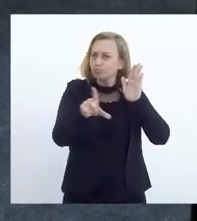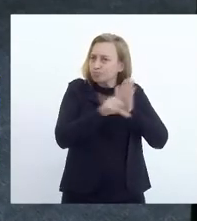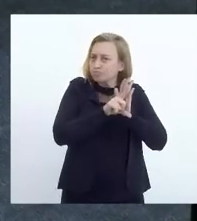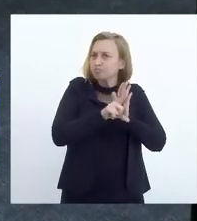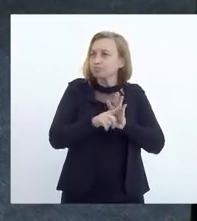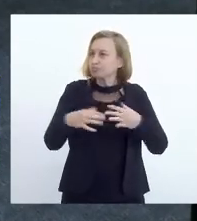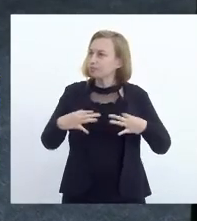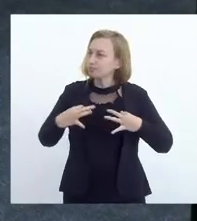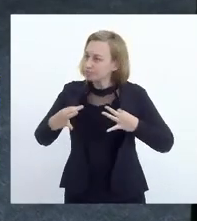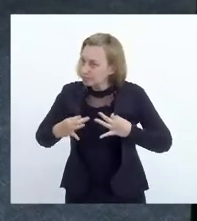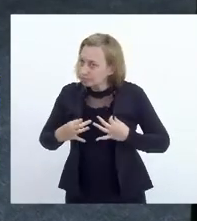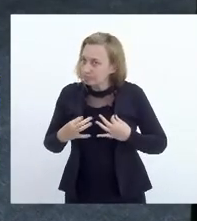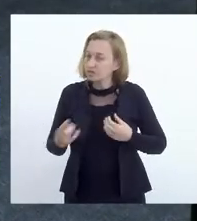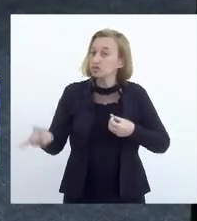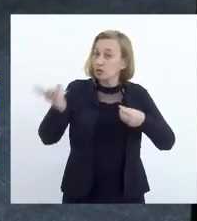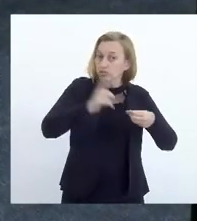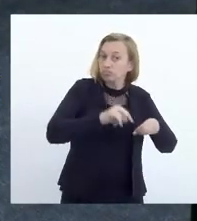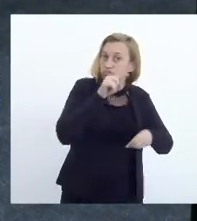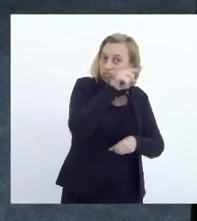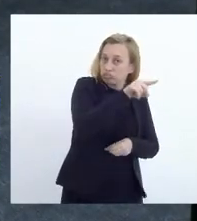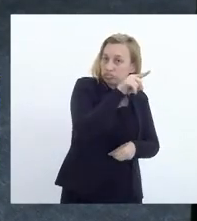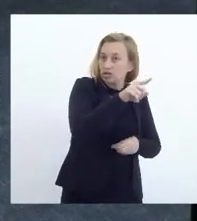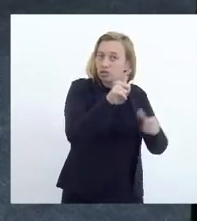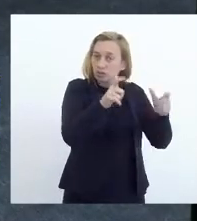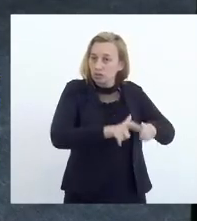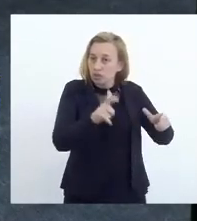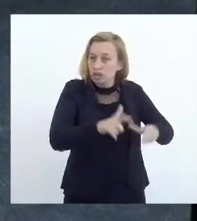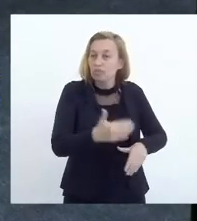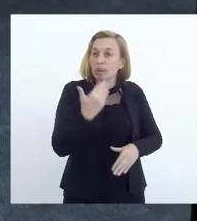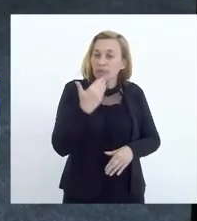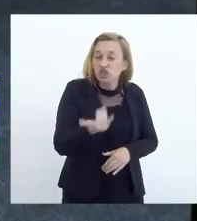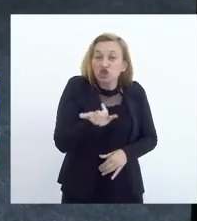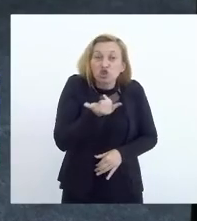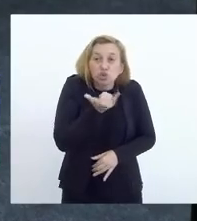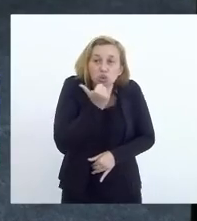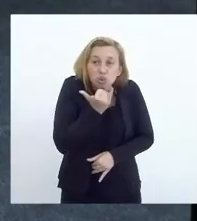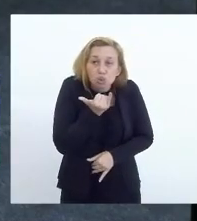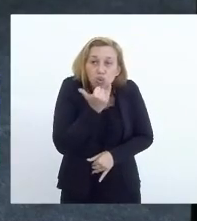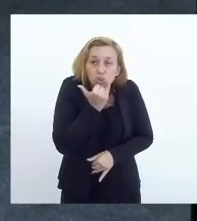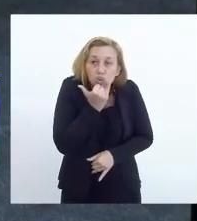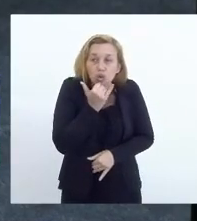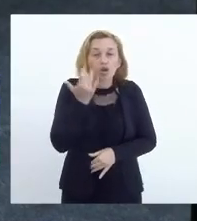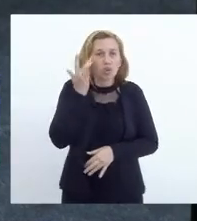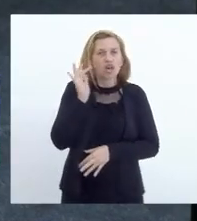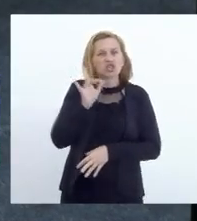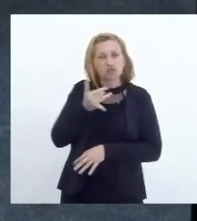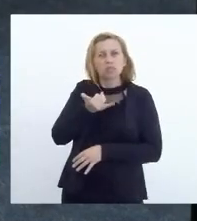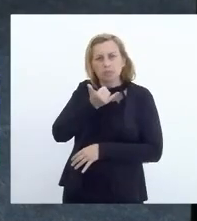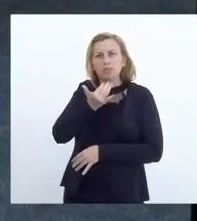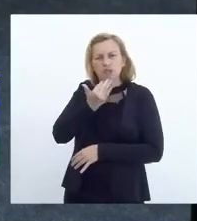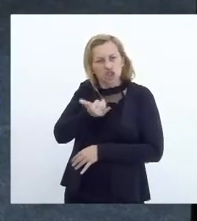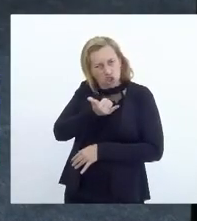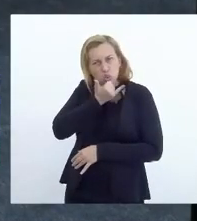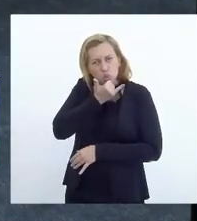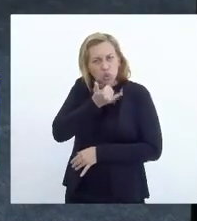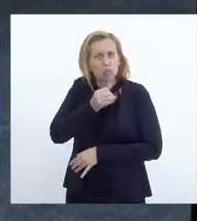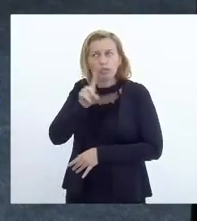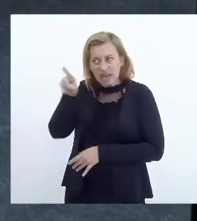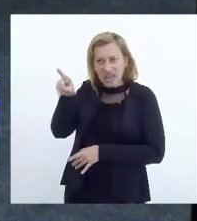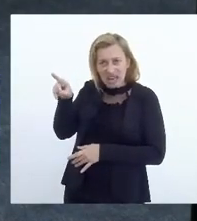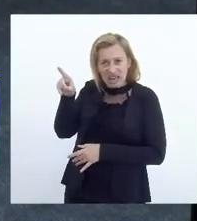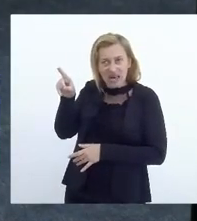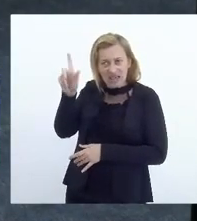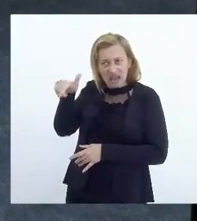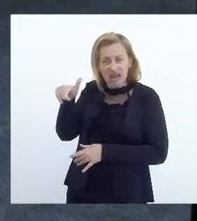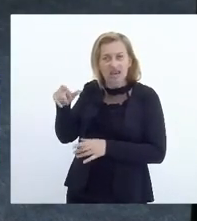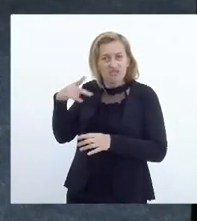sua disposição, se tiver que voltar lá nesse espaço, para poder pedir desculpa, porque eu acho que nós devemos desculpa, porque ele é um parlamentar, ele não é